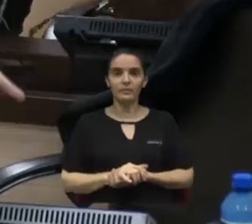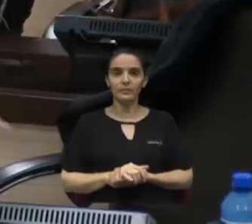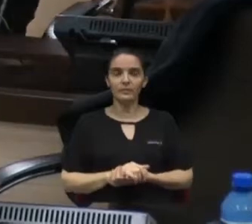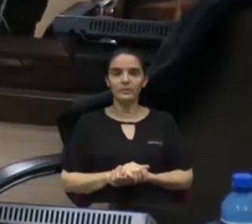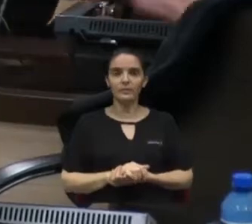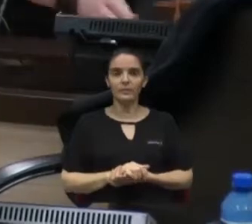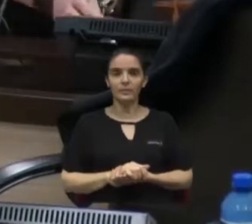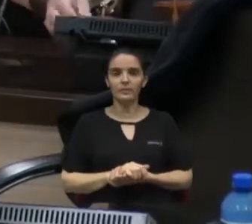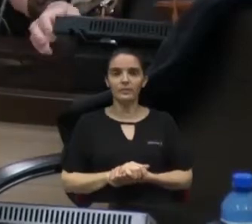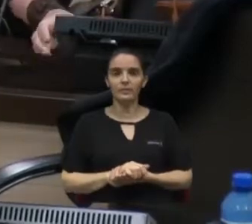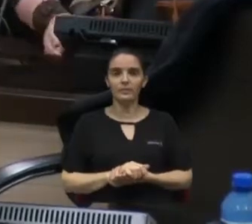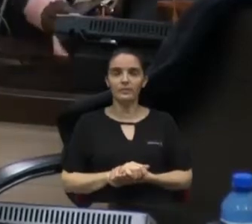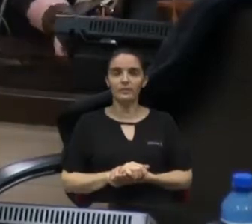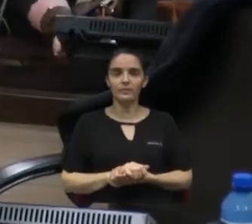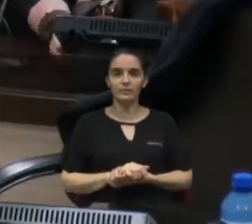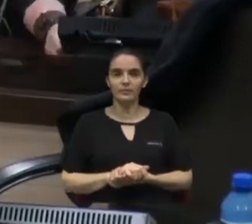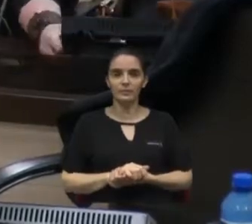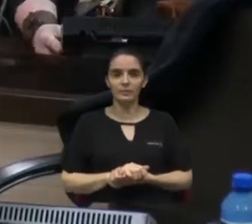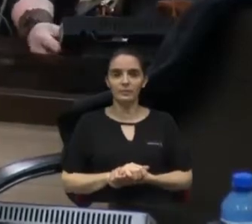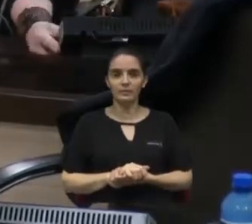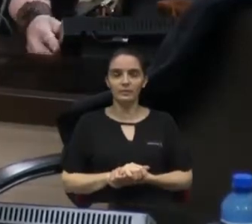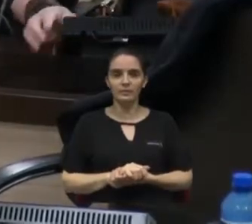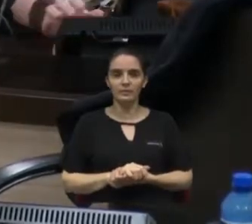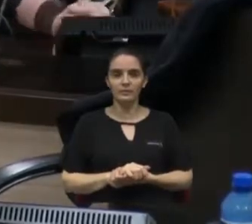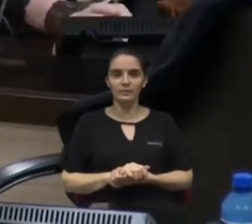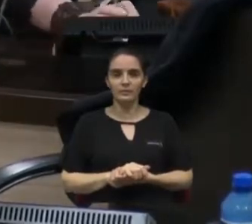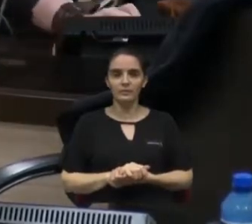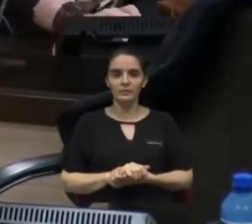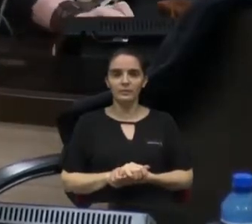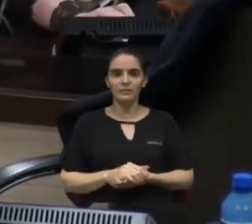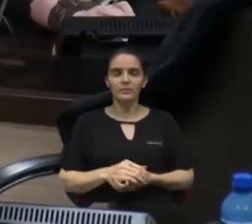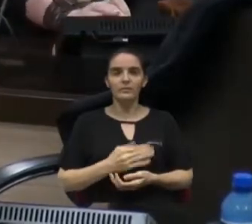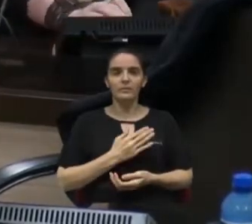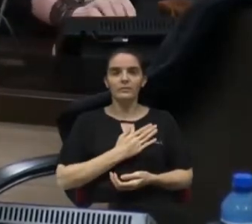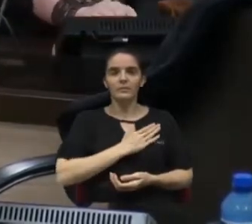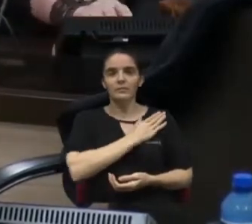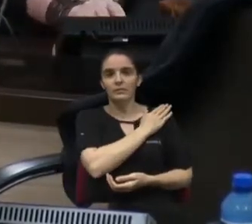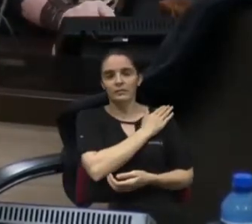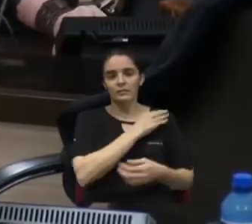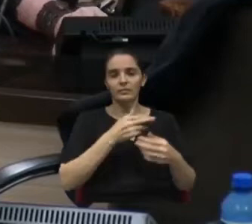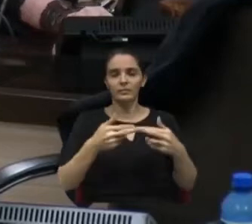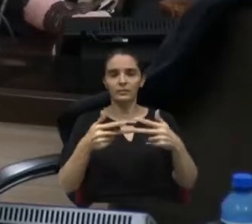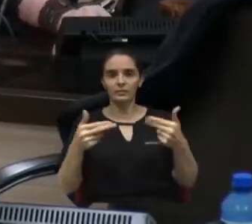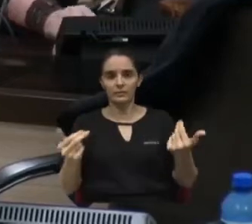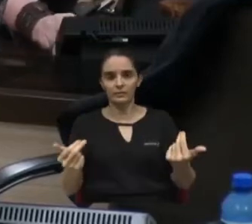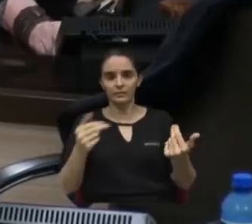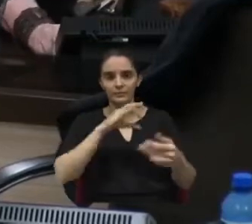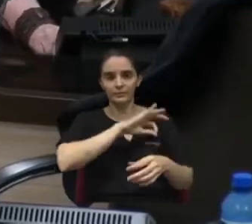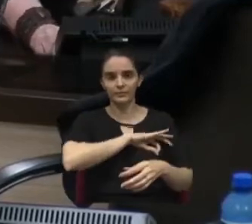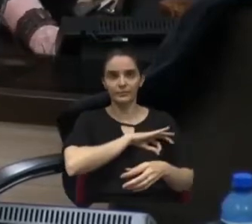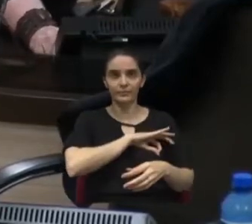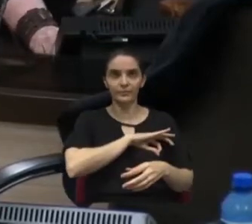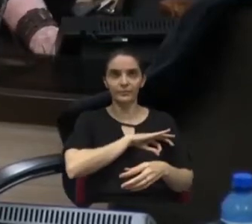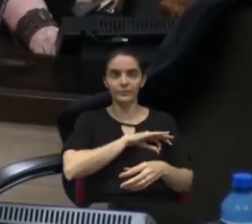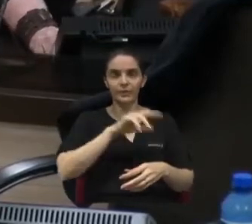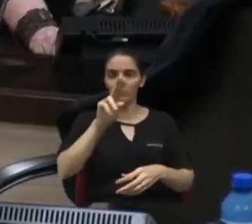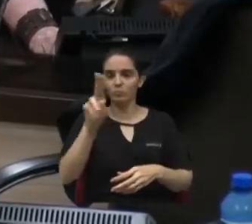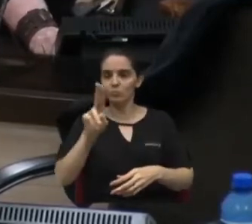agora eu vou fazer o agradecimento especial para o cabo Tetzner, o soldado Éder, o cabo Santos e o soldado